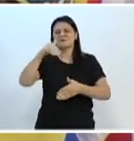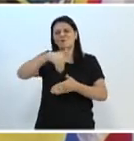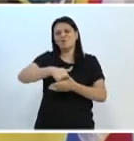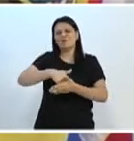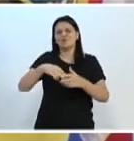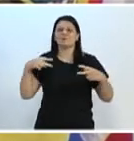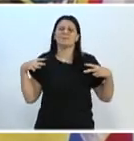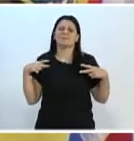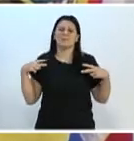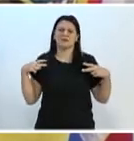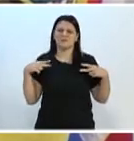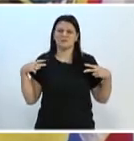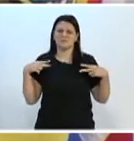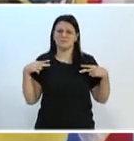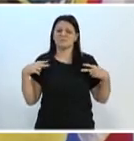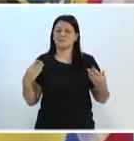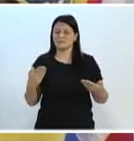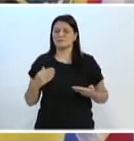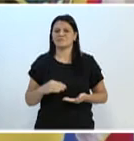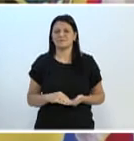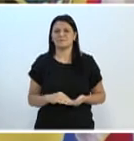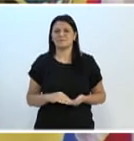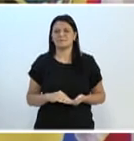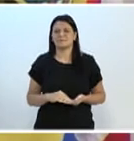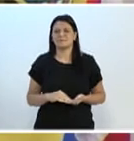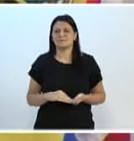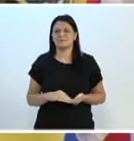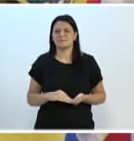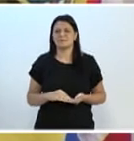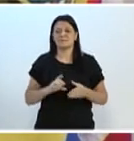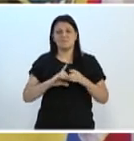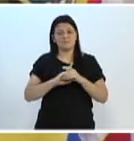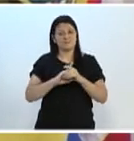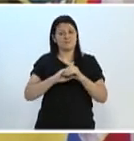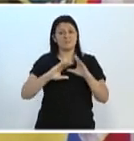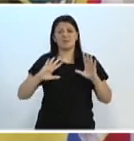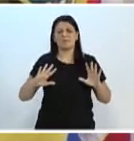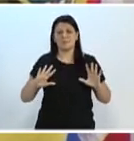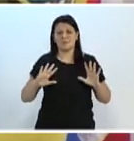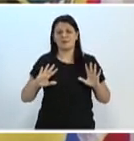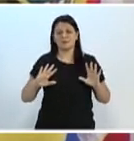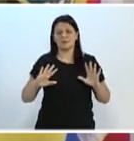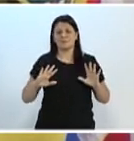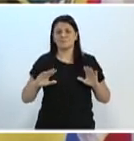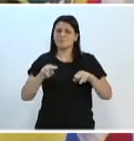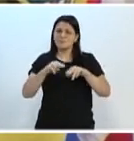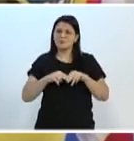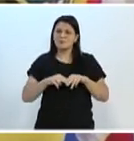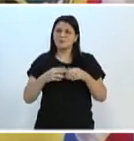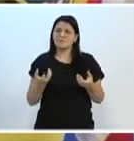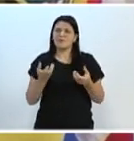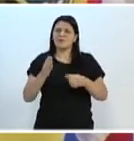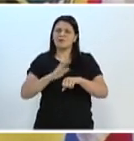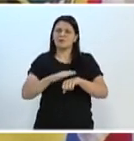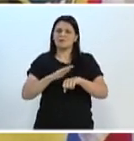individual, de forma individual e de forma democrática. E é isso que eu quero fazer quando fiz a minha inscrição, quando o doutor